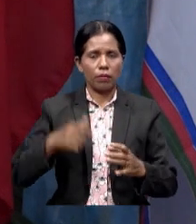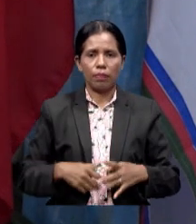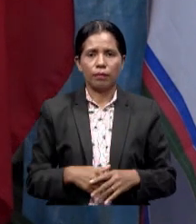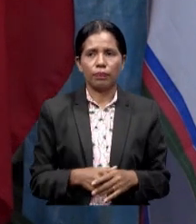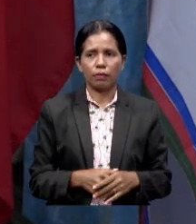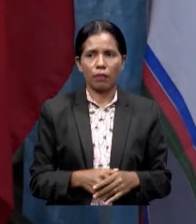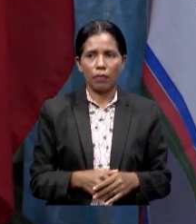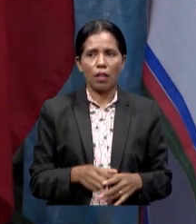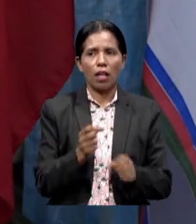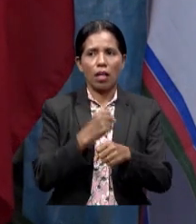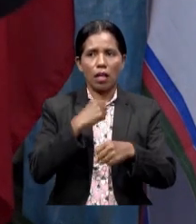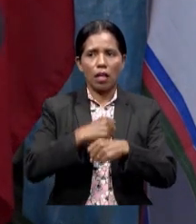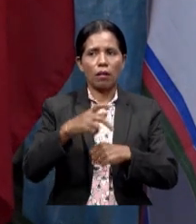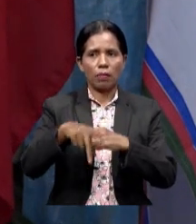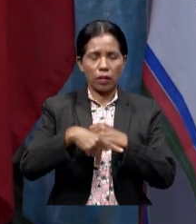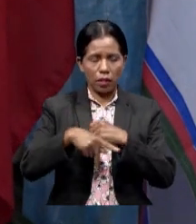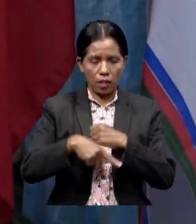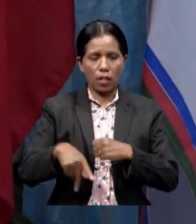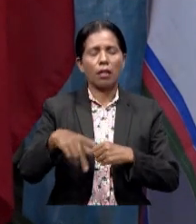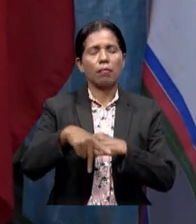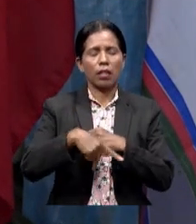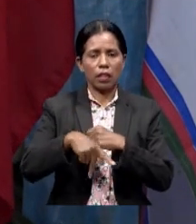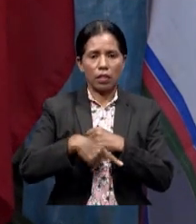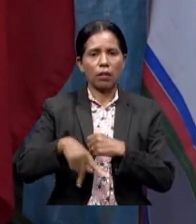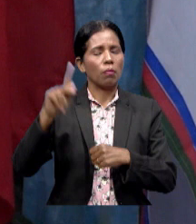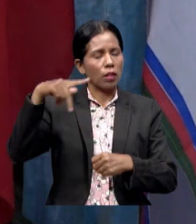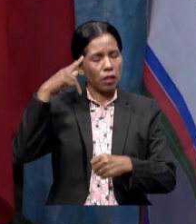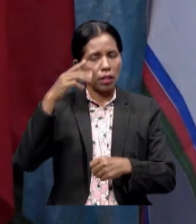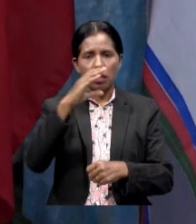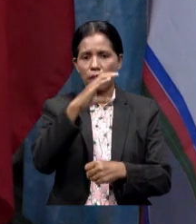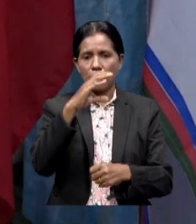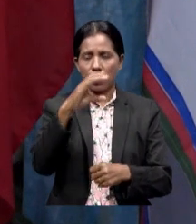A Halo político, Halo é partido político. CCI lah hal partido politik kan.